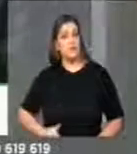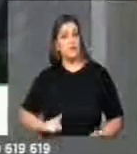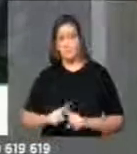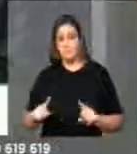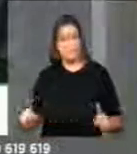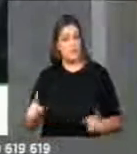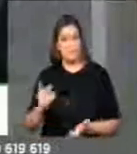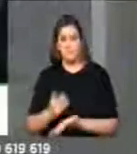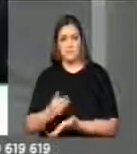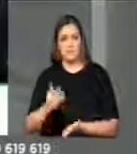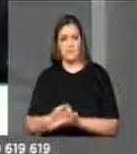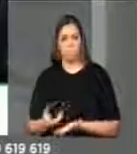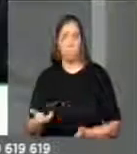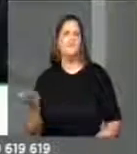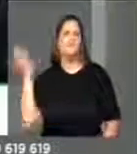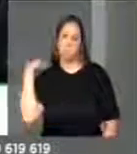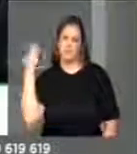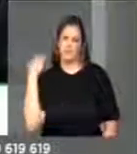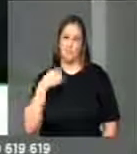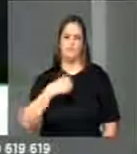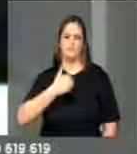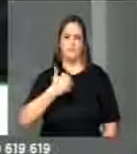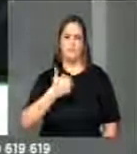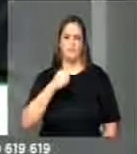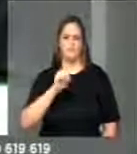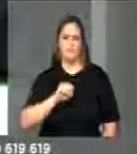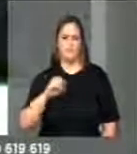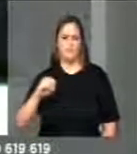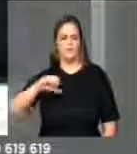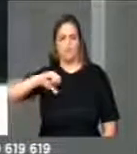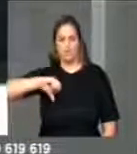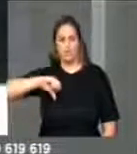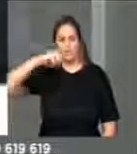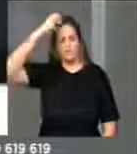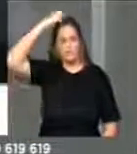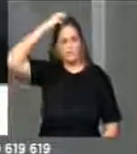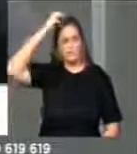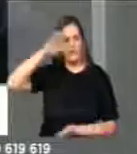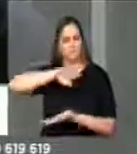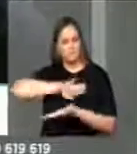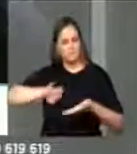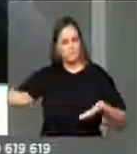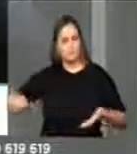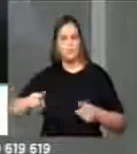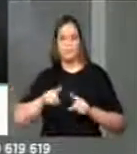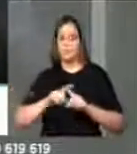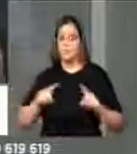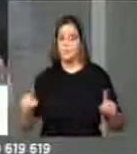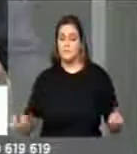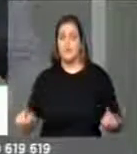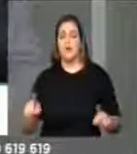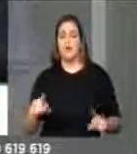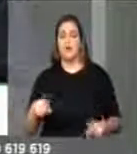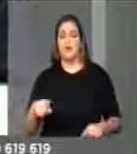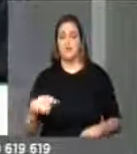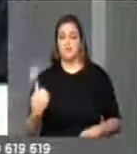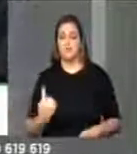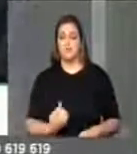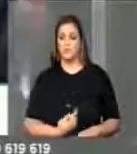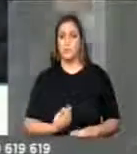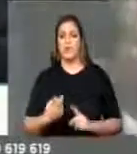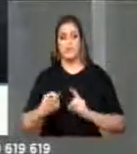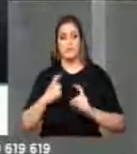o Império em 1889, mas não a forma imperial de governar,